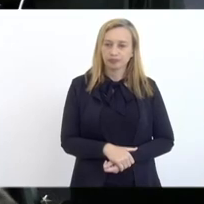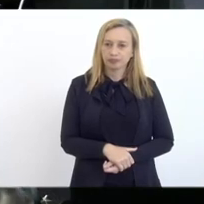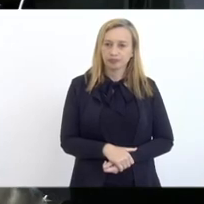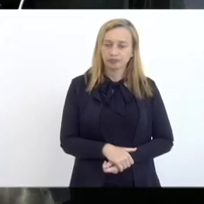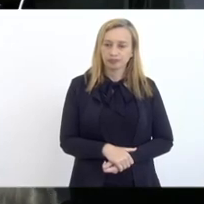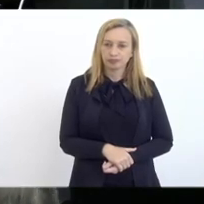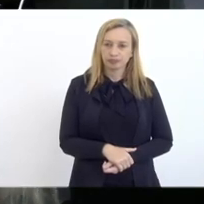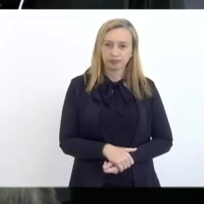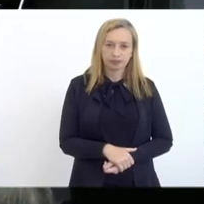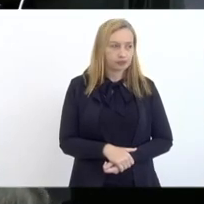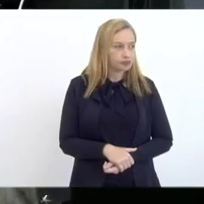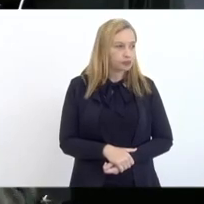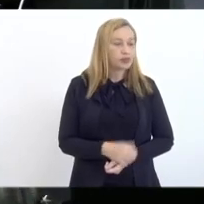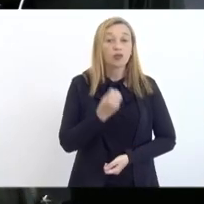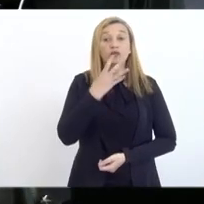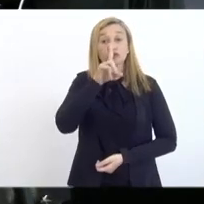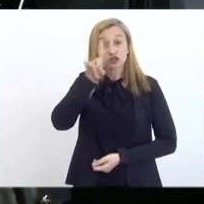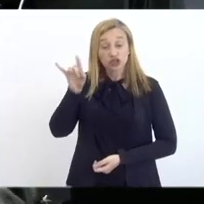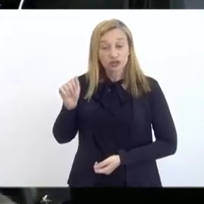Bem, bom dia.